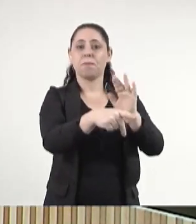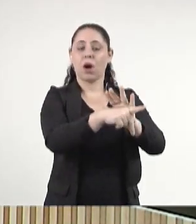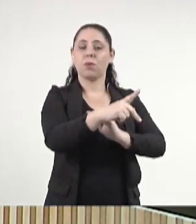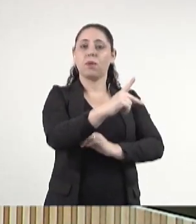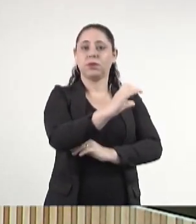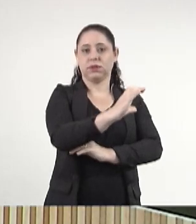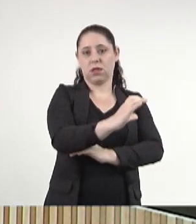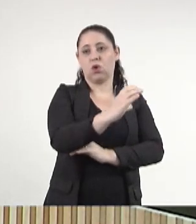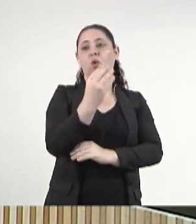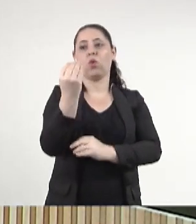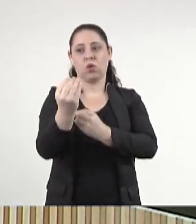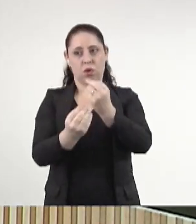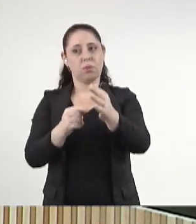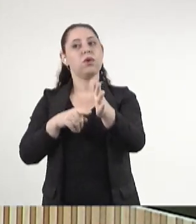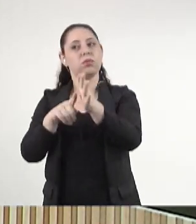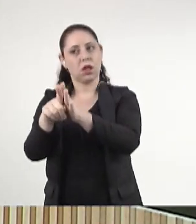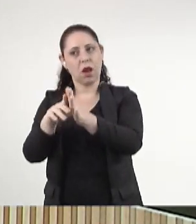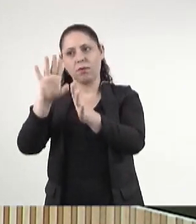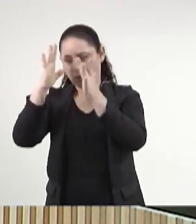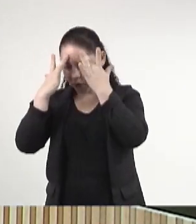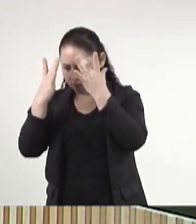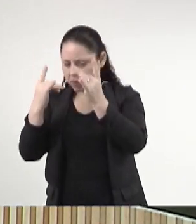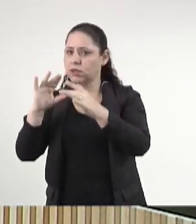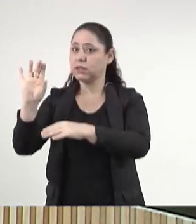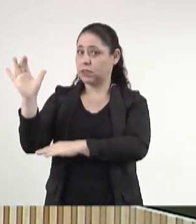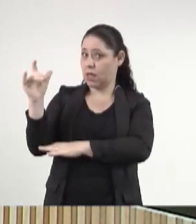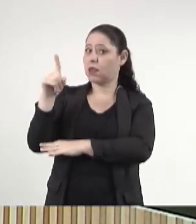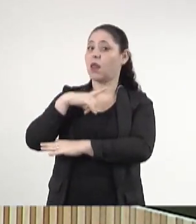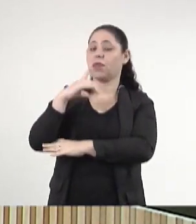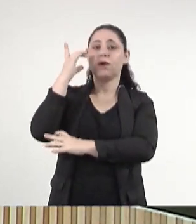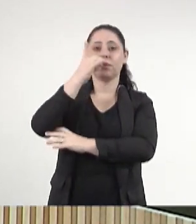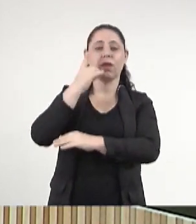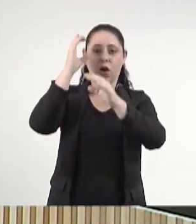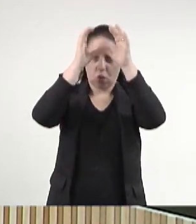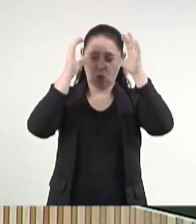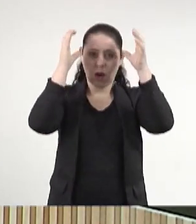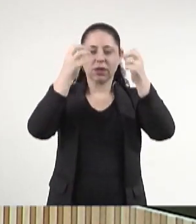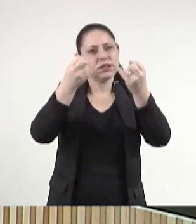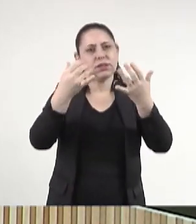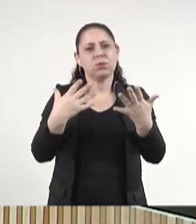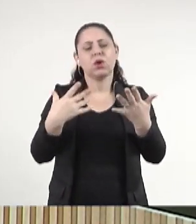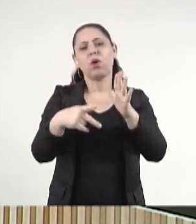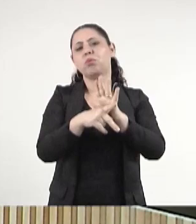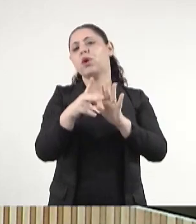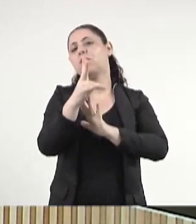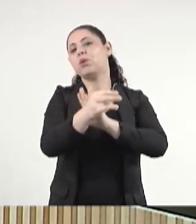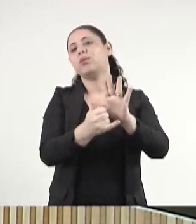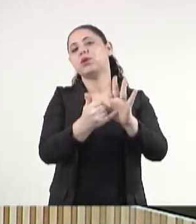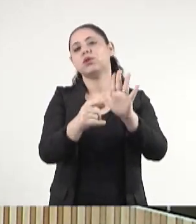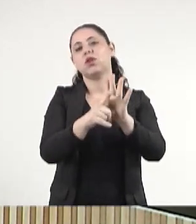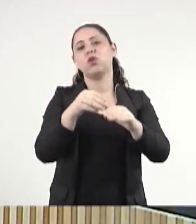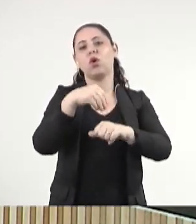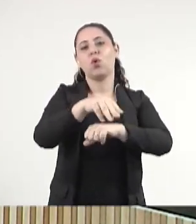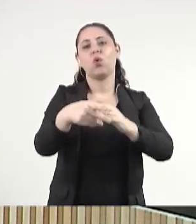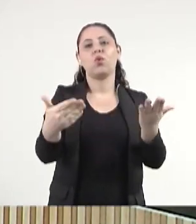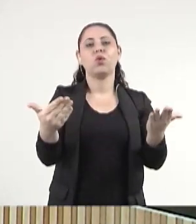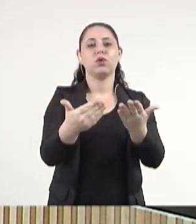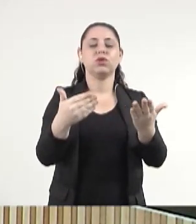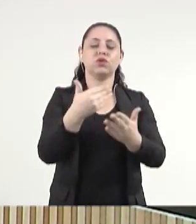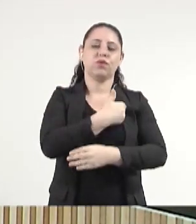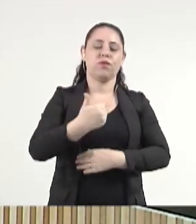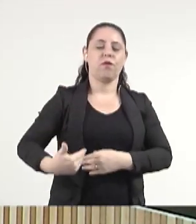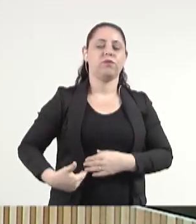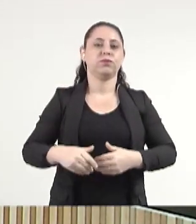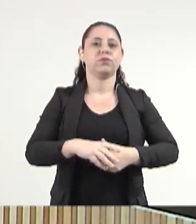da Polícia Civil como peritos forenses. E o deputado Caravina comentou esse projeto encaminhado hoje pelo governo